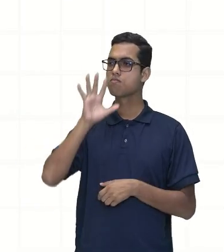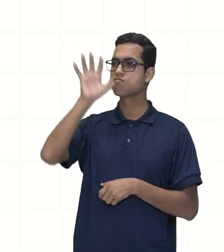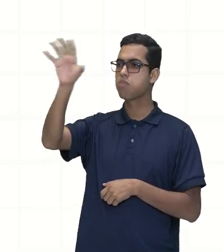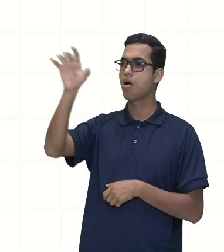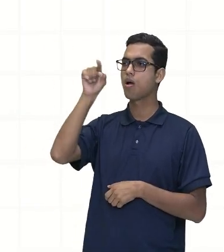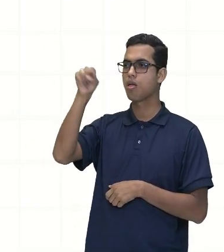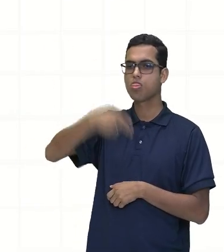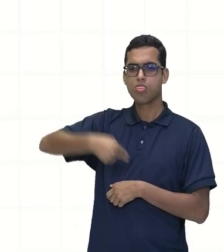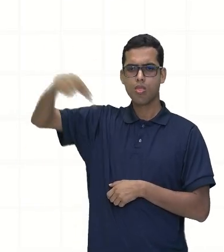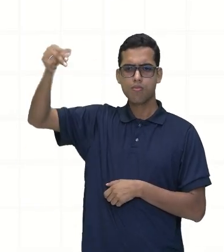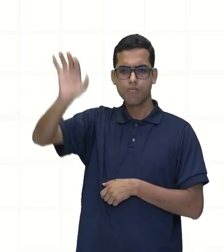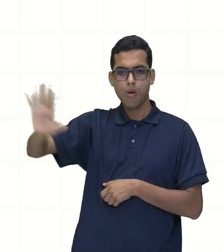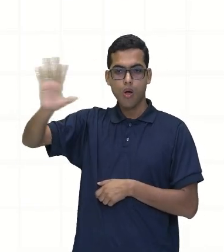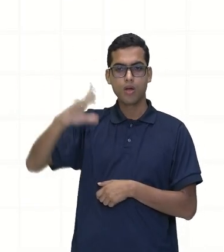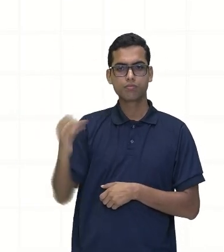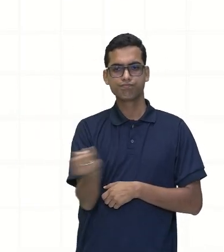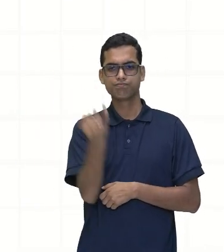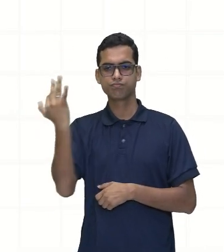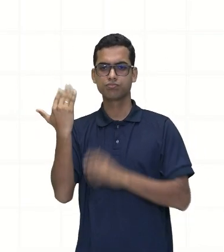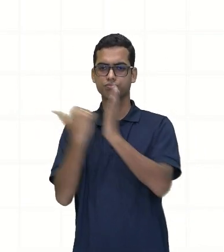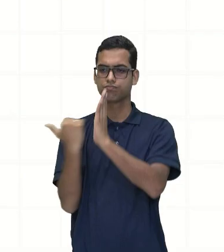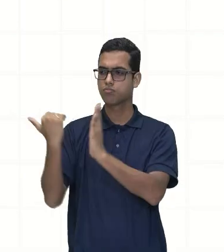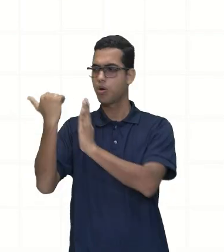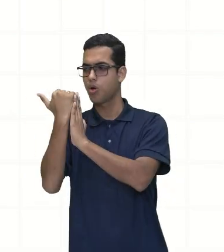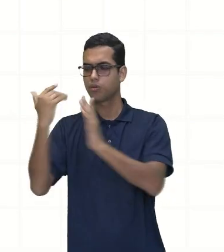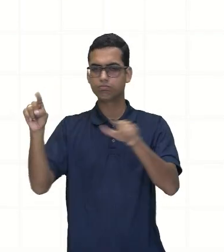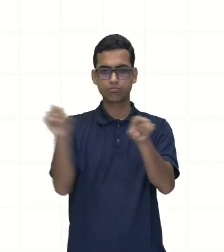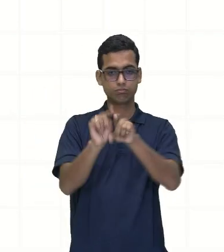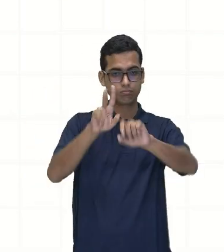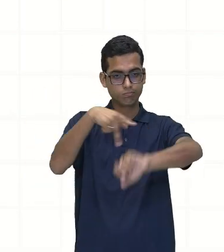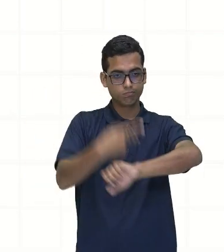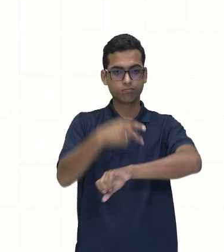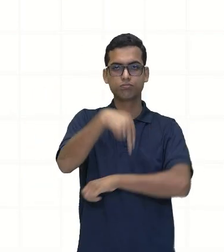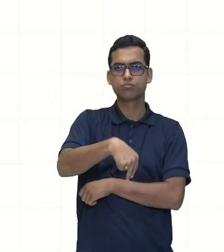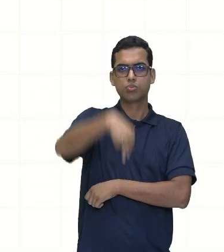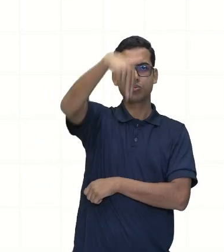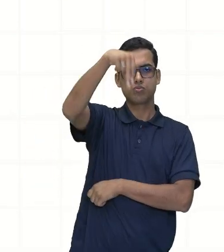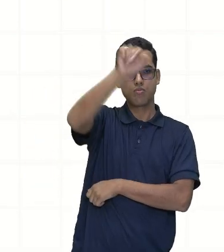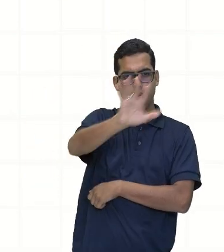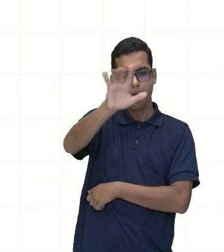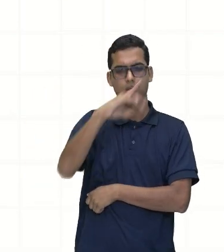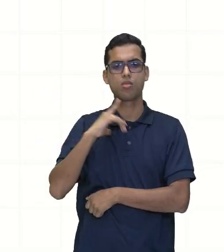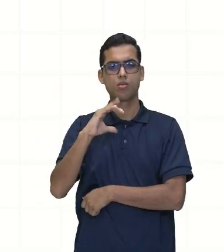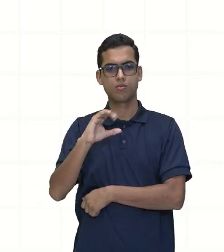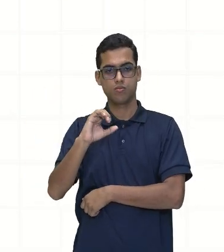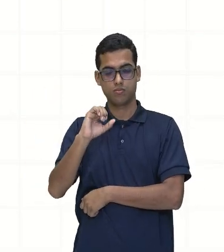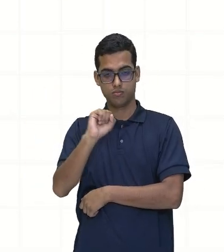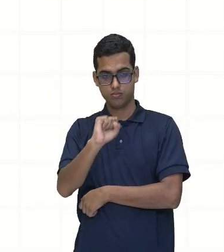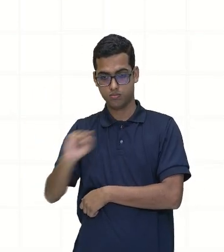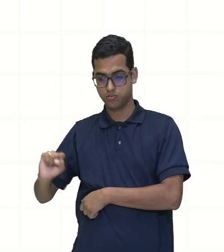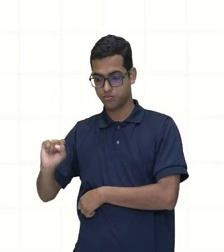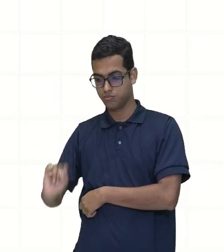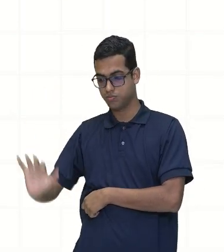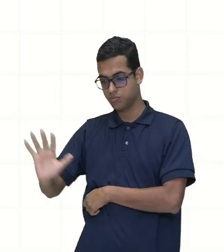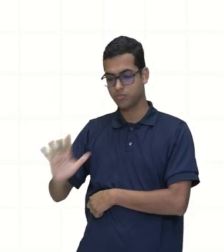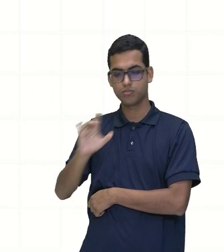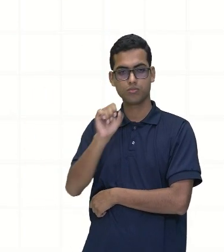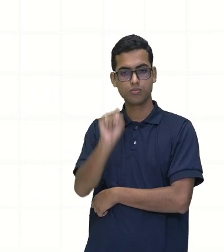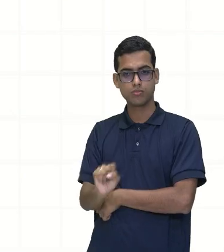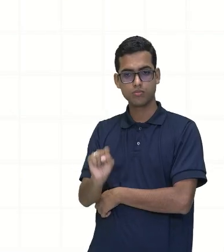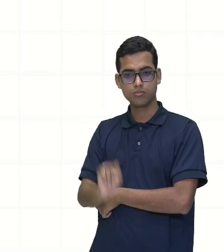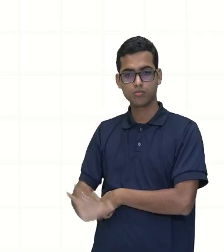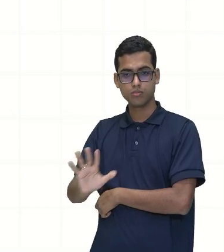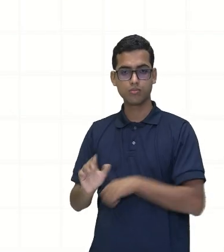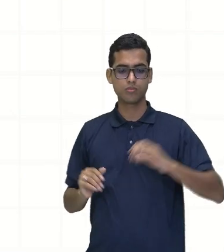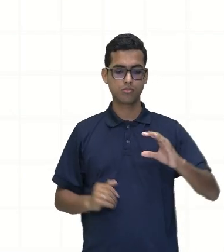maior quantitativo, seguida aqui da região Norte, região Sudeste, Centro-Oeste e região Sul, com um